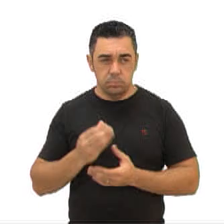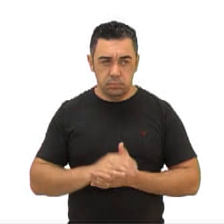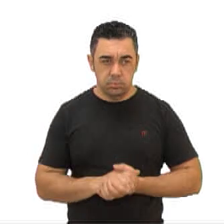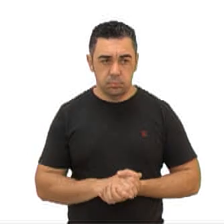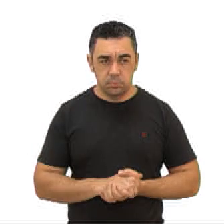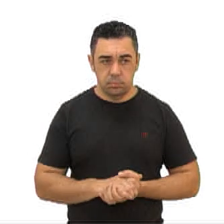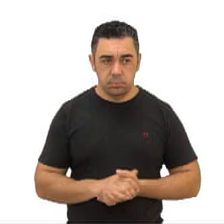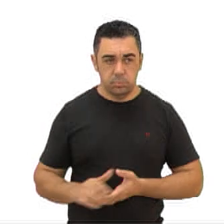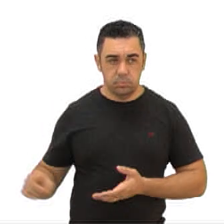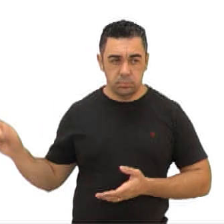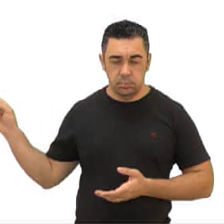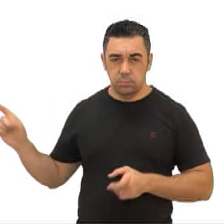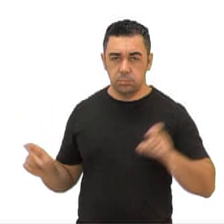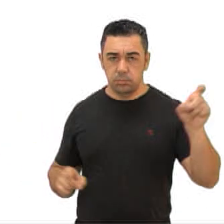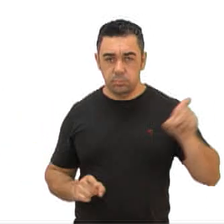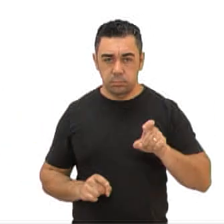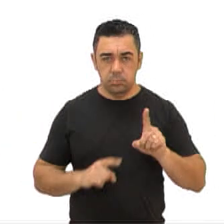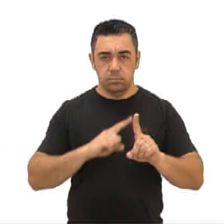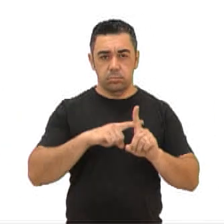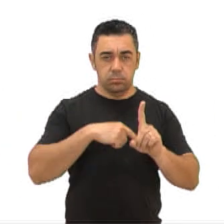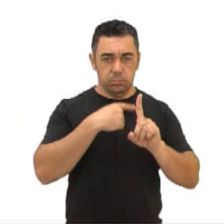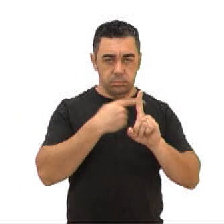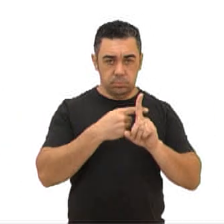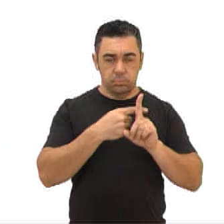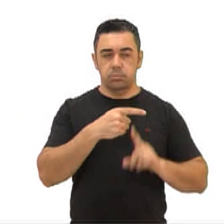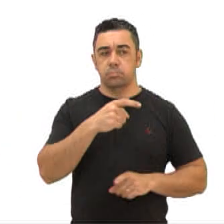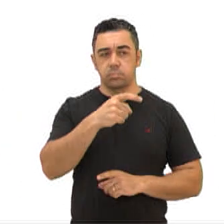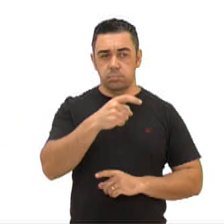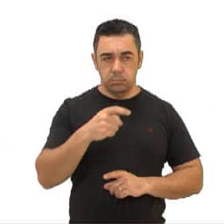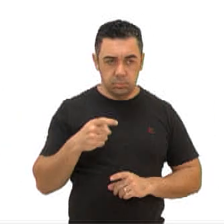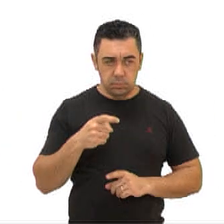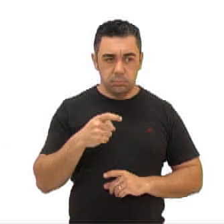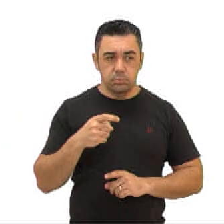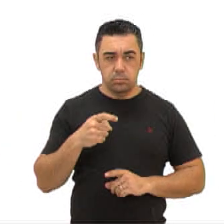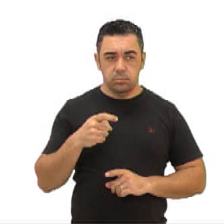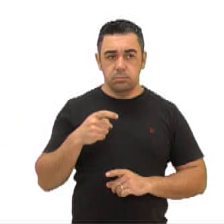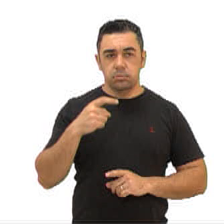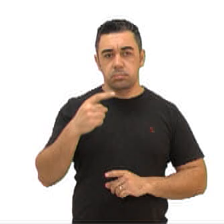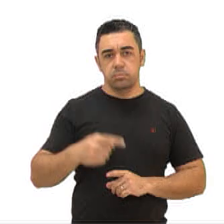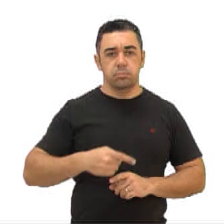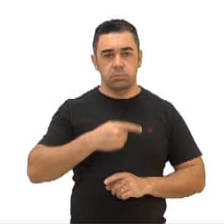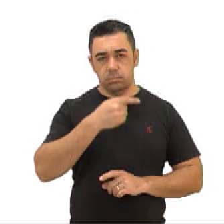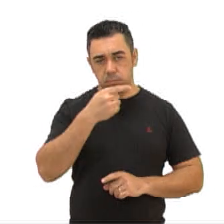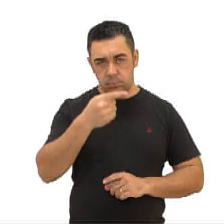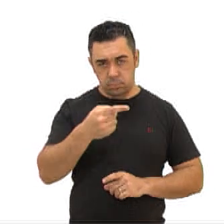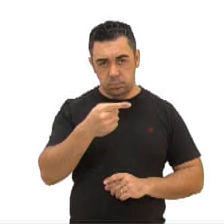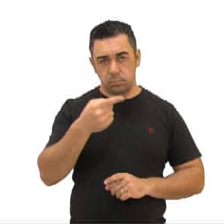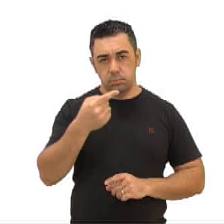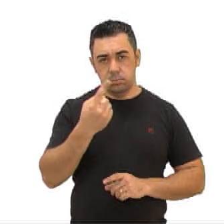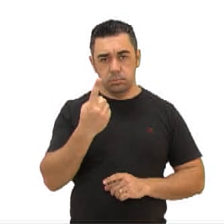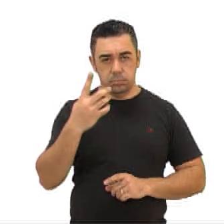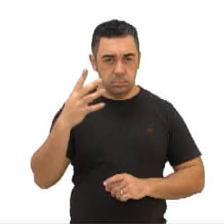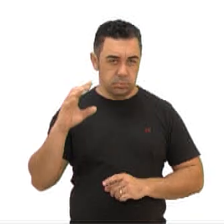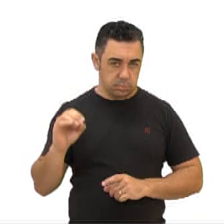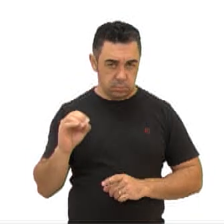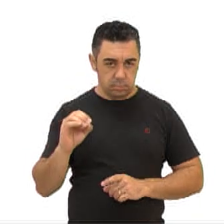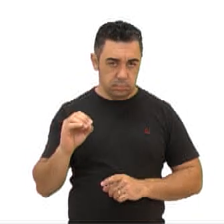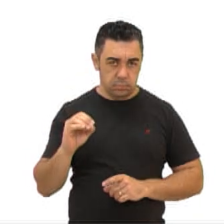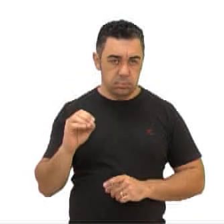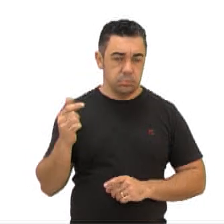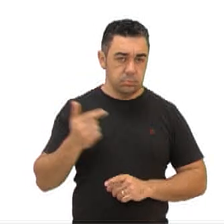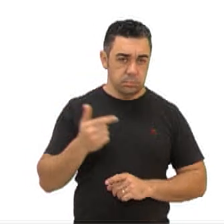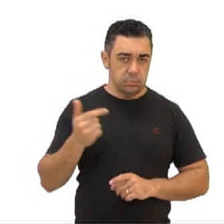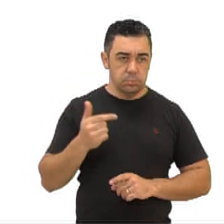Ficaria X da primeira caixa mais X menos 140 da